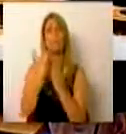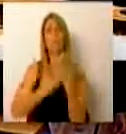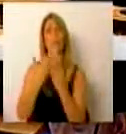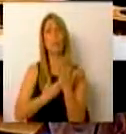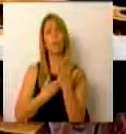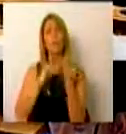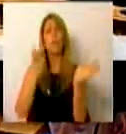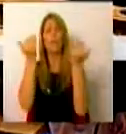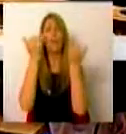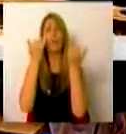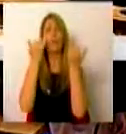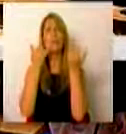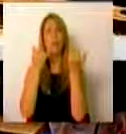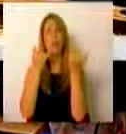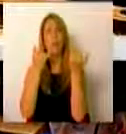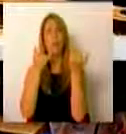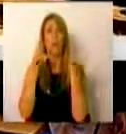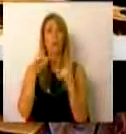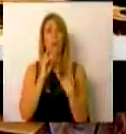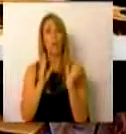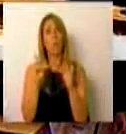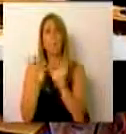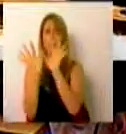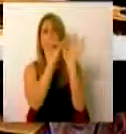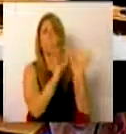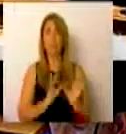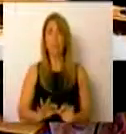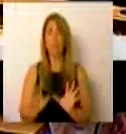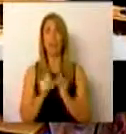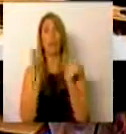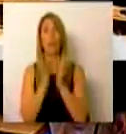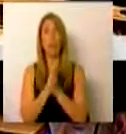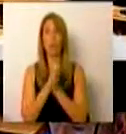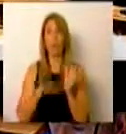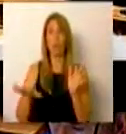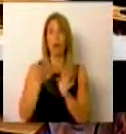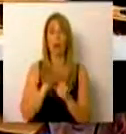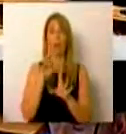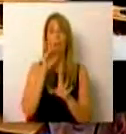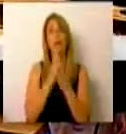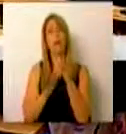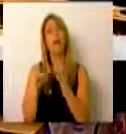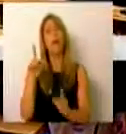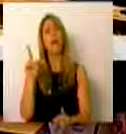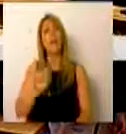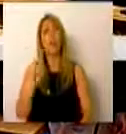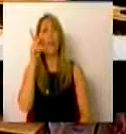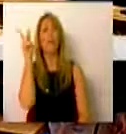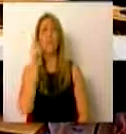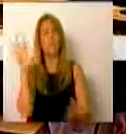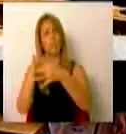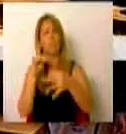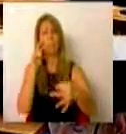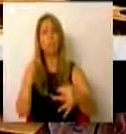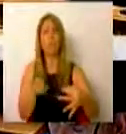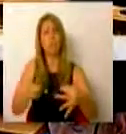seguros, padronizado e de fácil compreensão para todos os produtos do ramo não-vida. Como também os distribuidores de seguros têm de